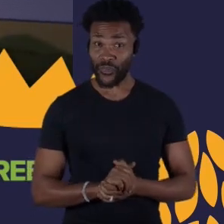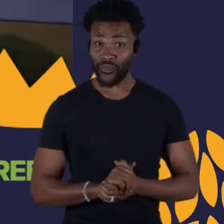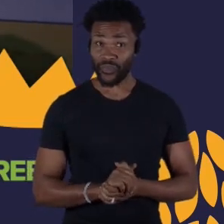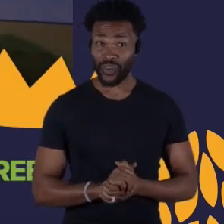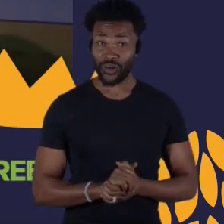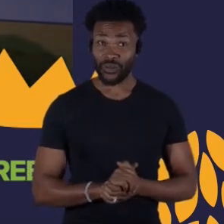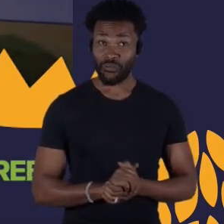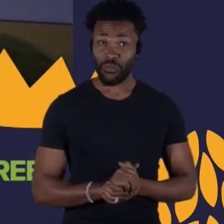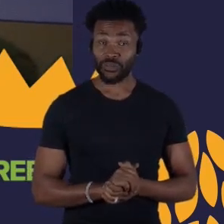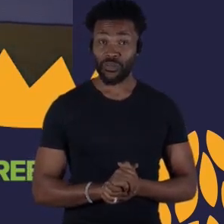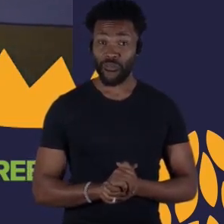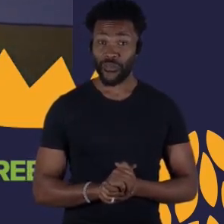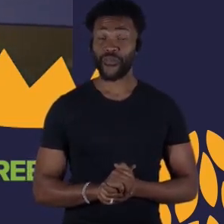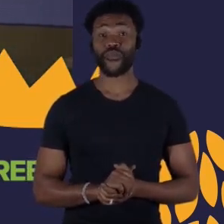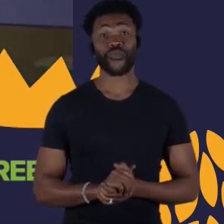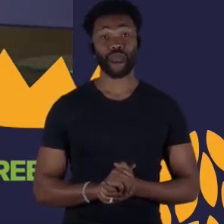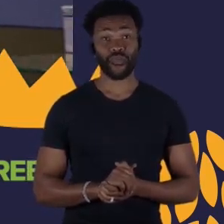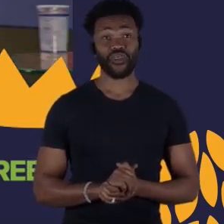FA,